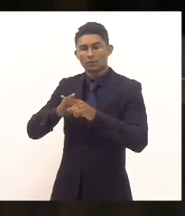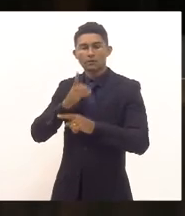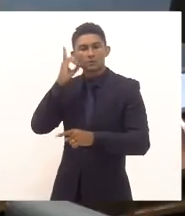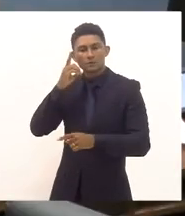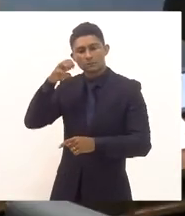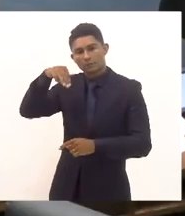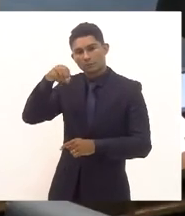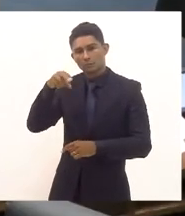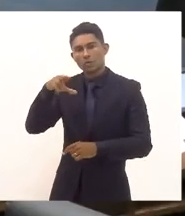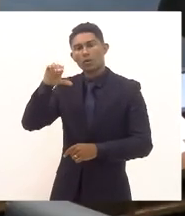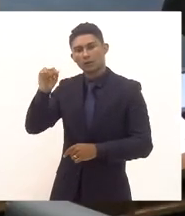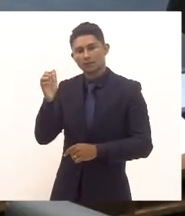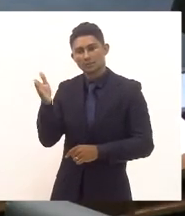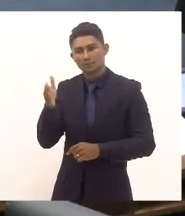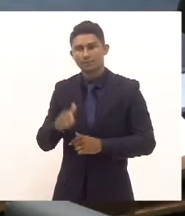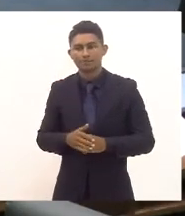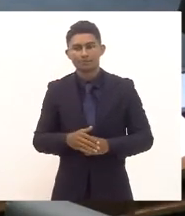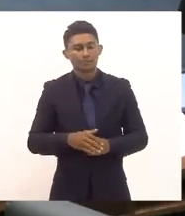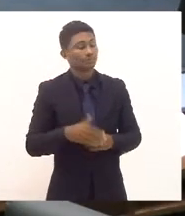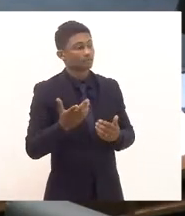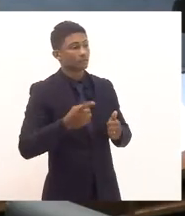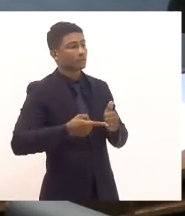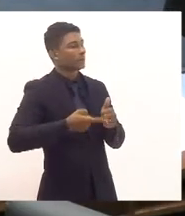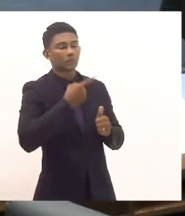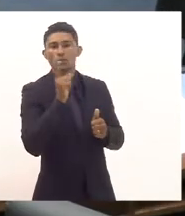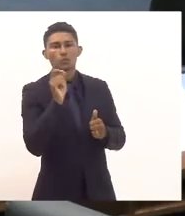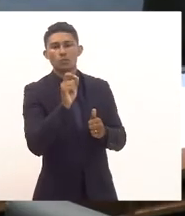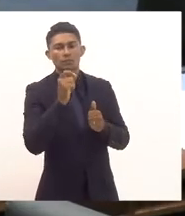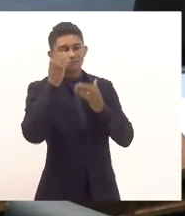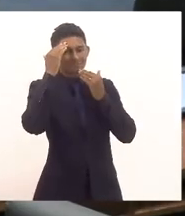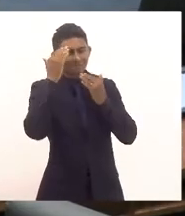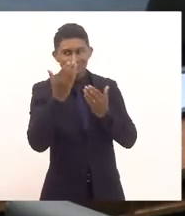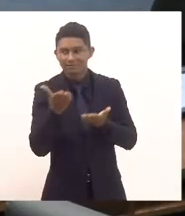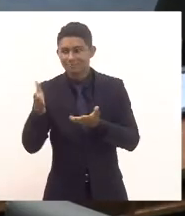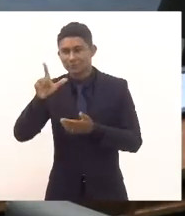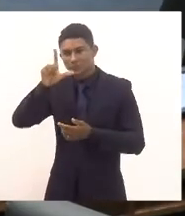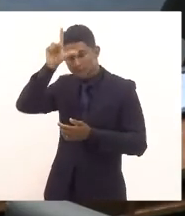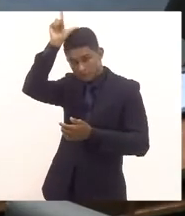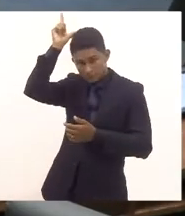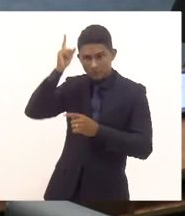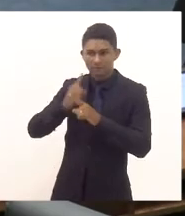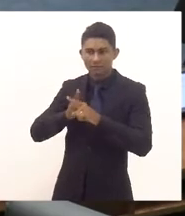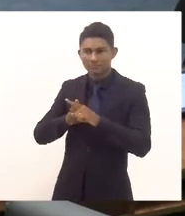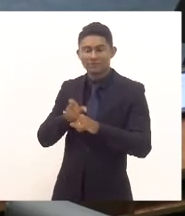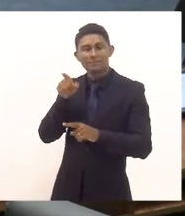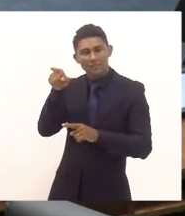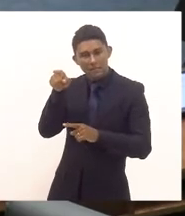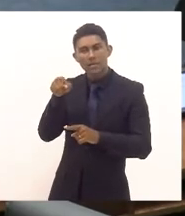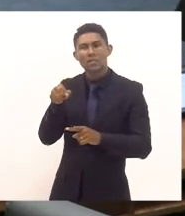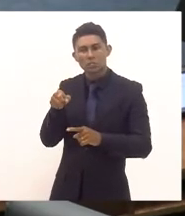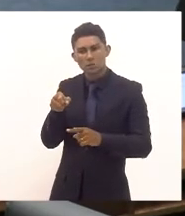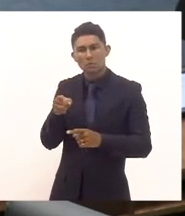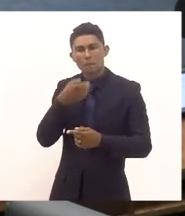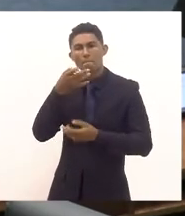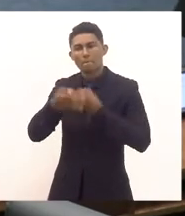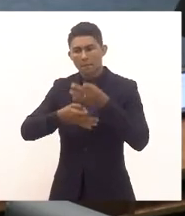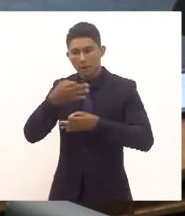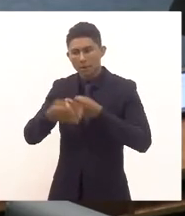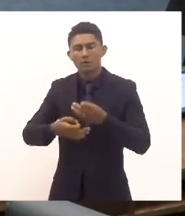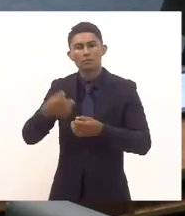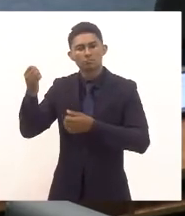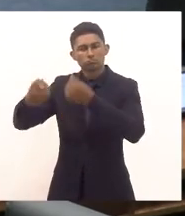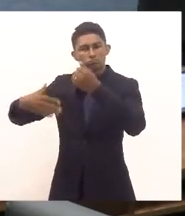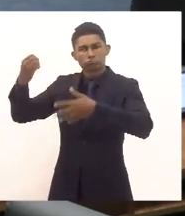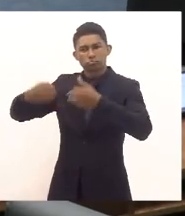da Mônica presente primeiro agradecer o deputado nos Paulo por ter enriquecido ainda mais o seu parecer